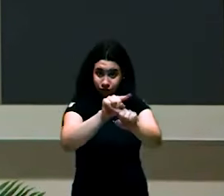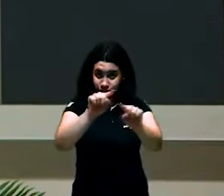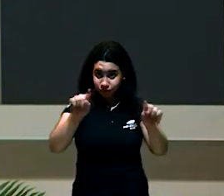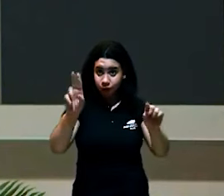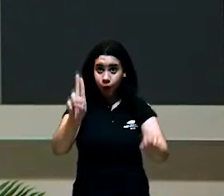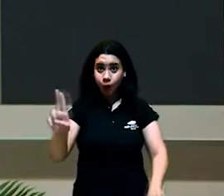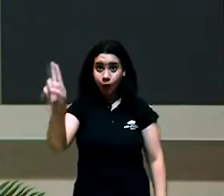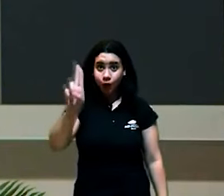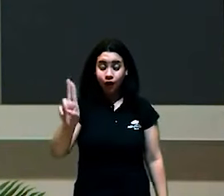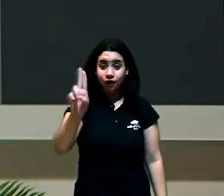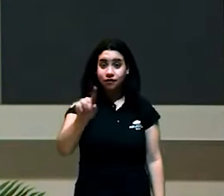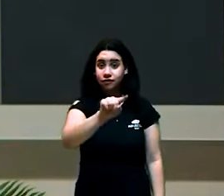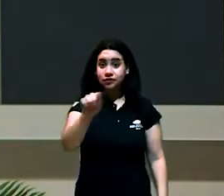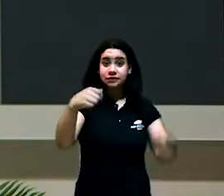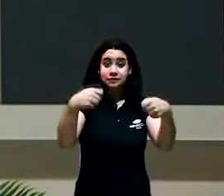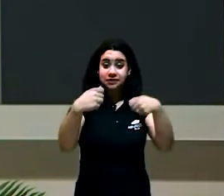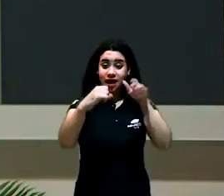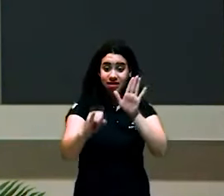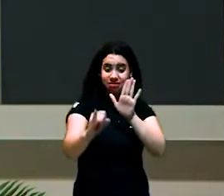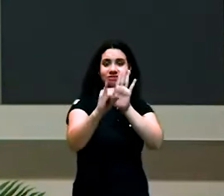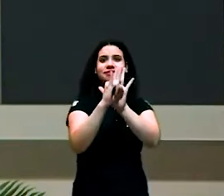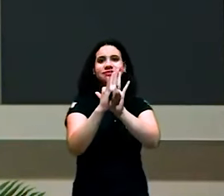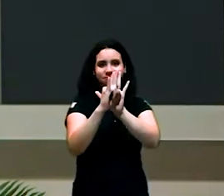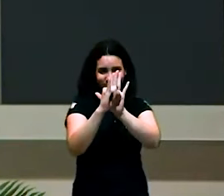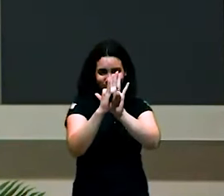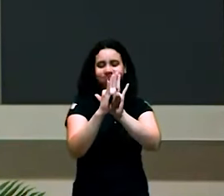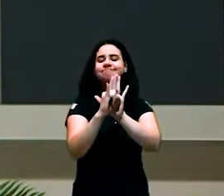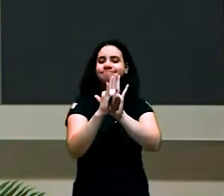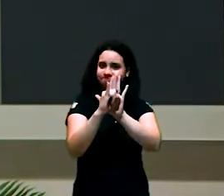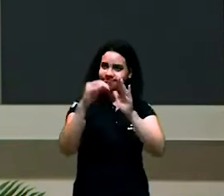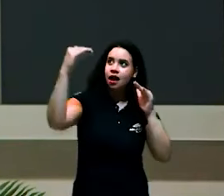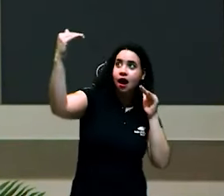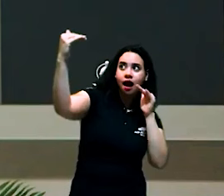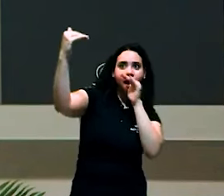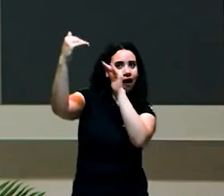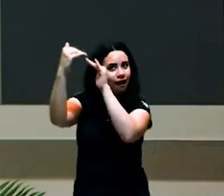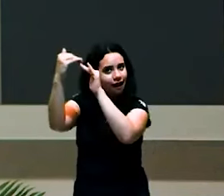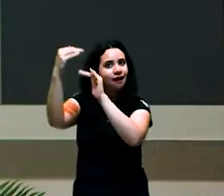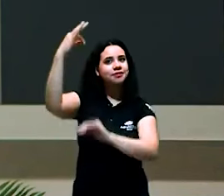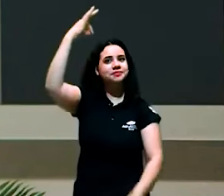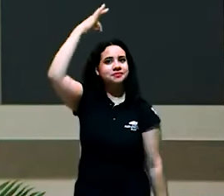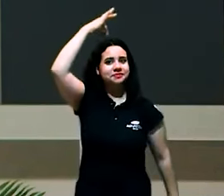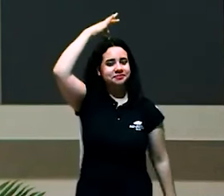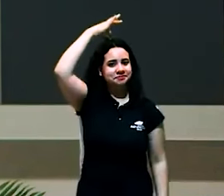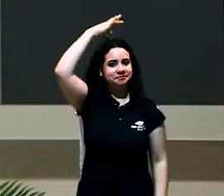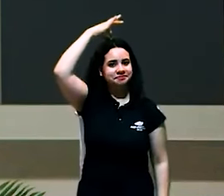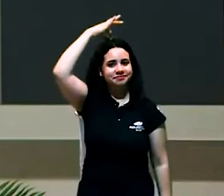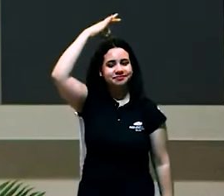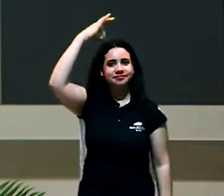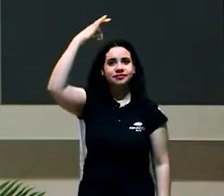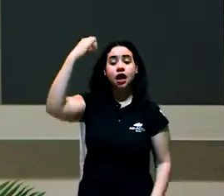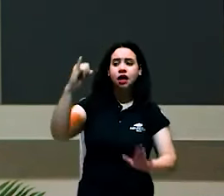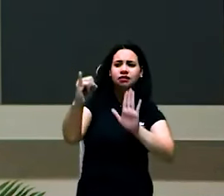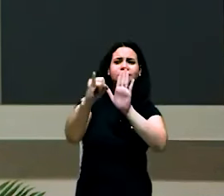Se tu não tem identidade com o Espírito Santo, e a identidade é a característica, ou